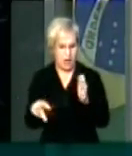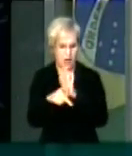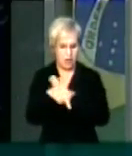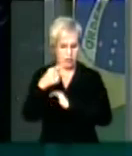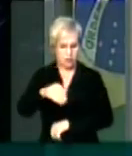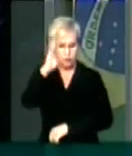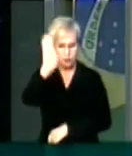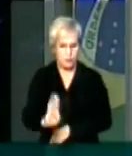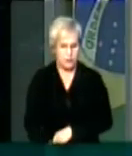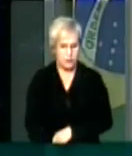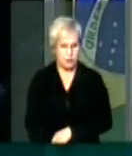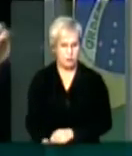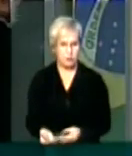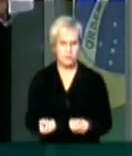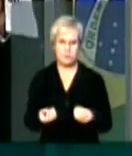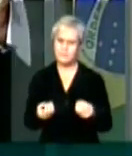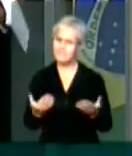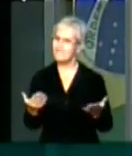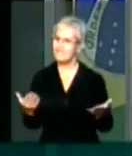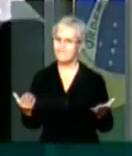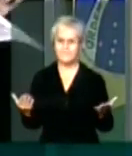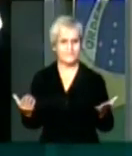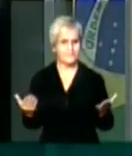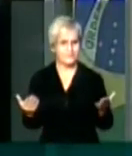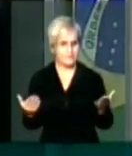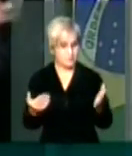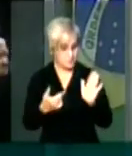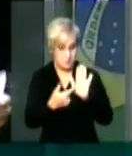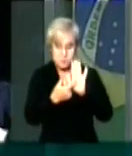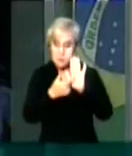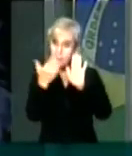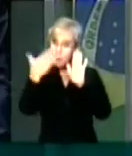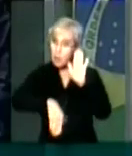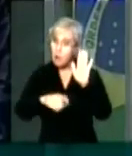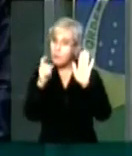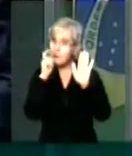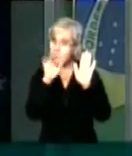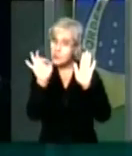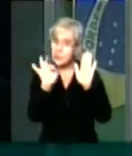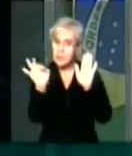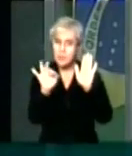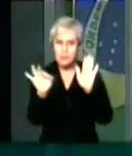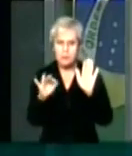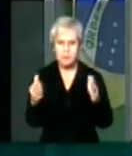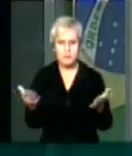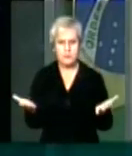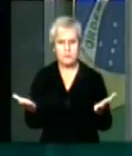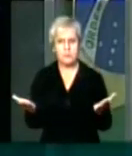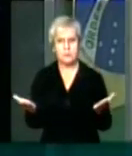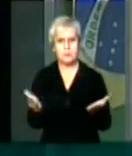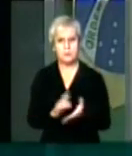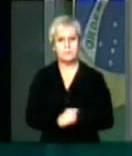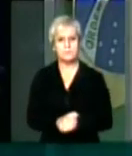má condução da economia brasileira. Os fatos não mentem e estão aqui. Ou por quê? Olha